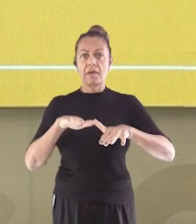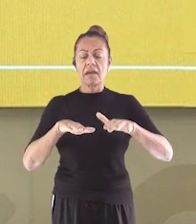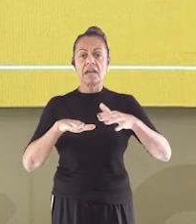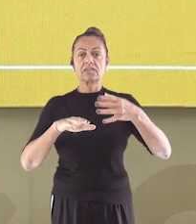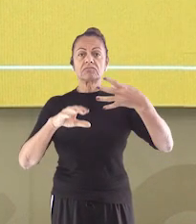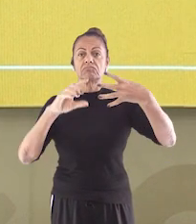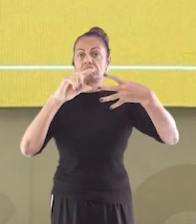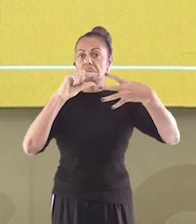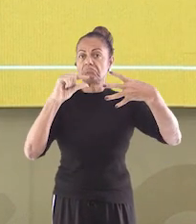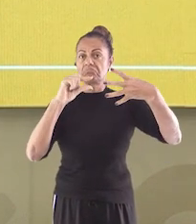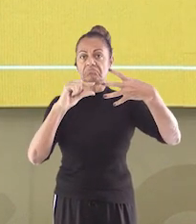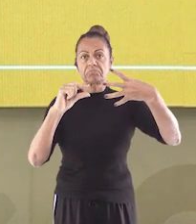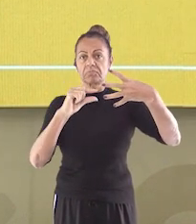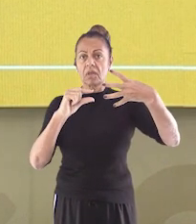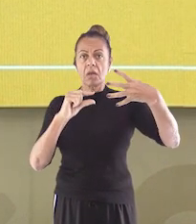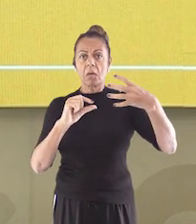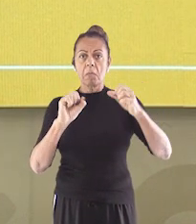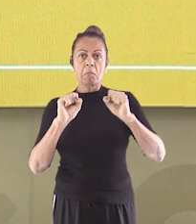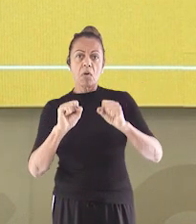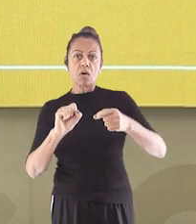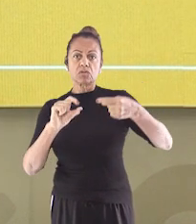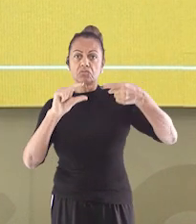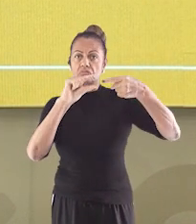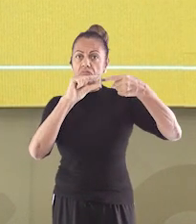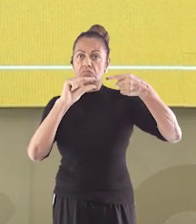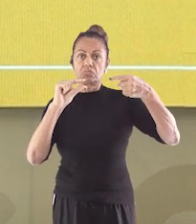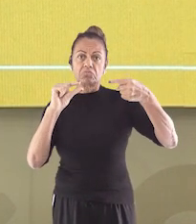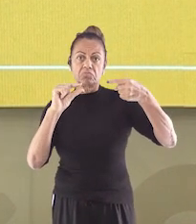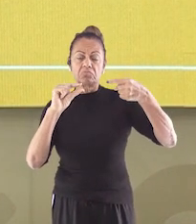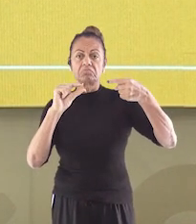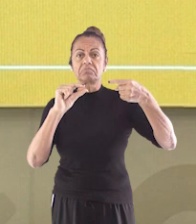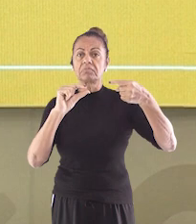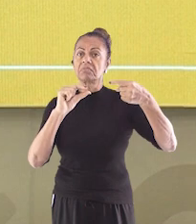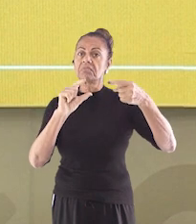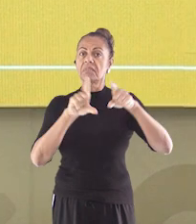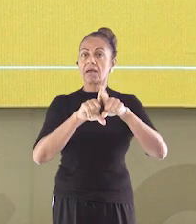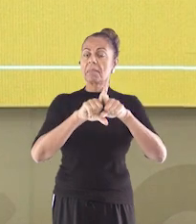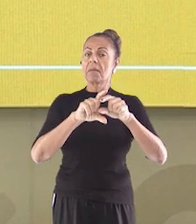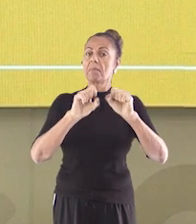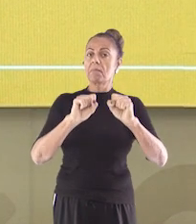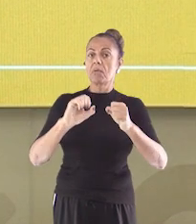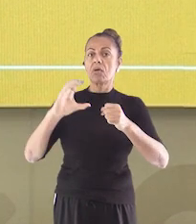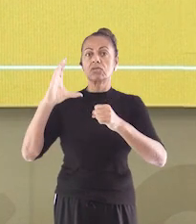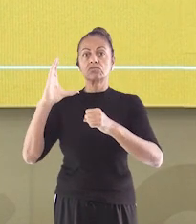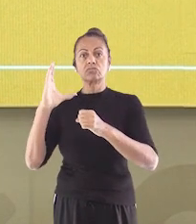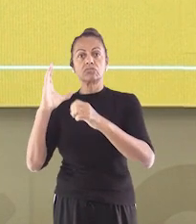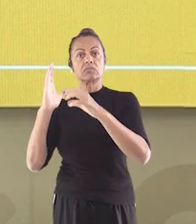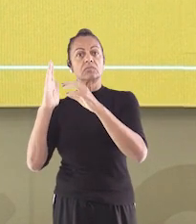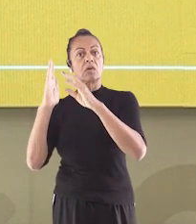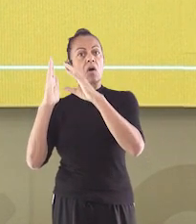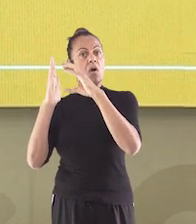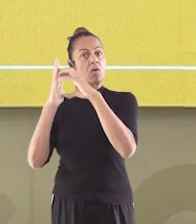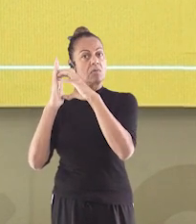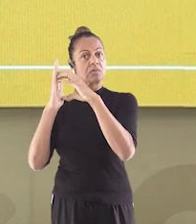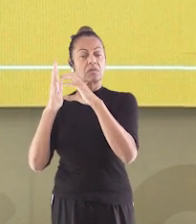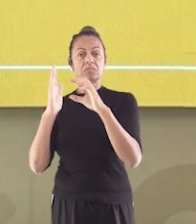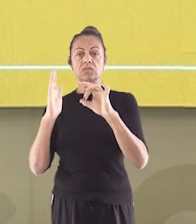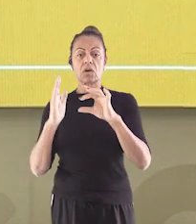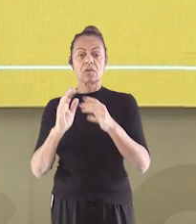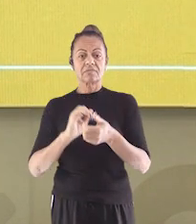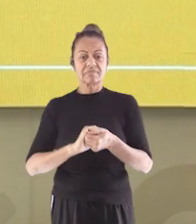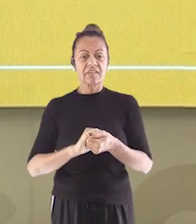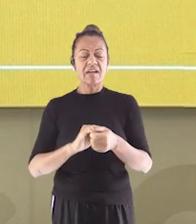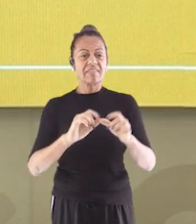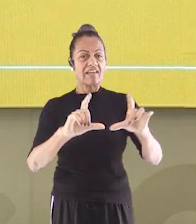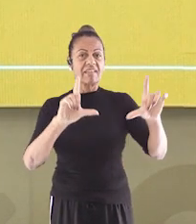um poema com apenas uma estrofe e também um poema com apenas um verso, como esse que vocês podem ver aqui na tela,